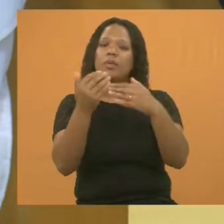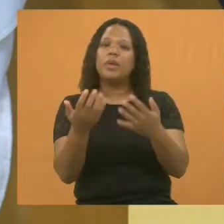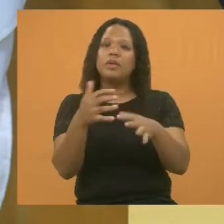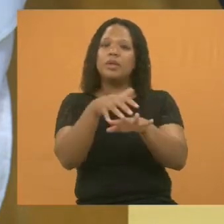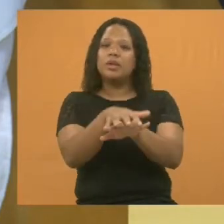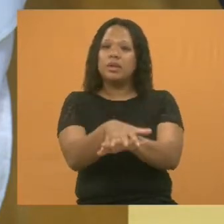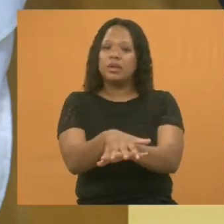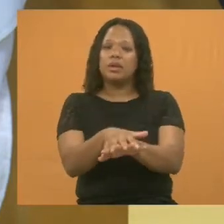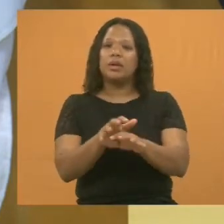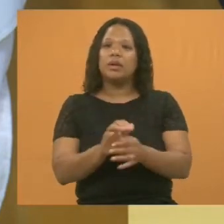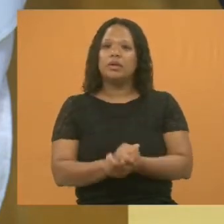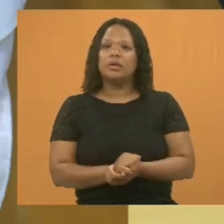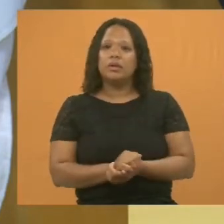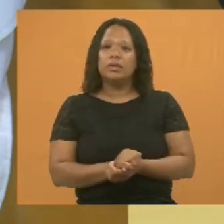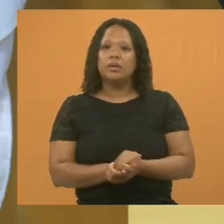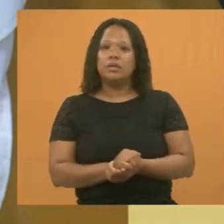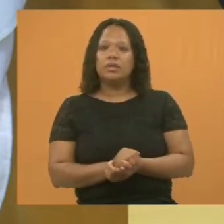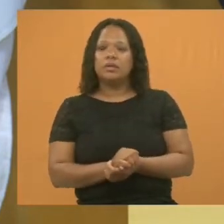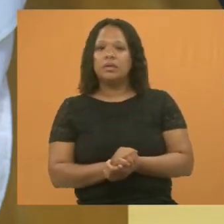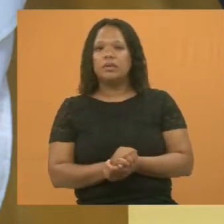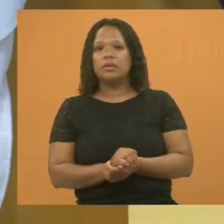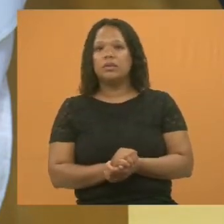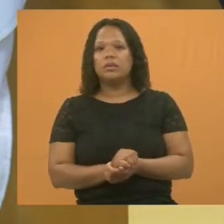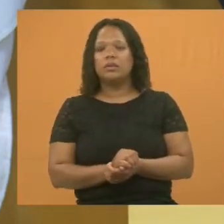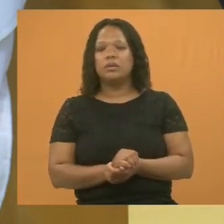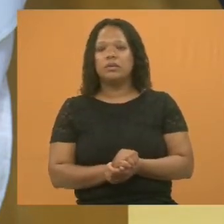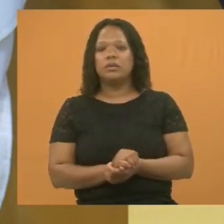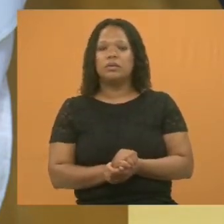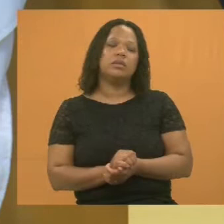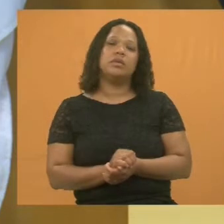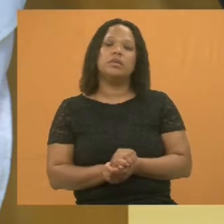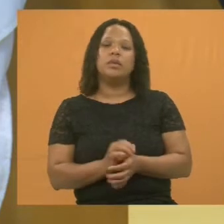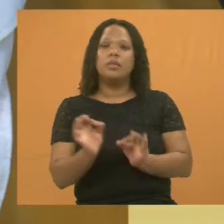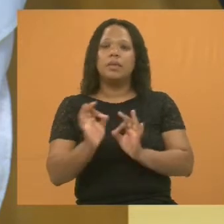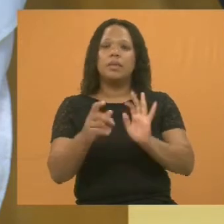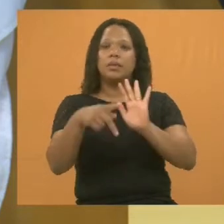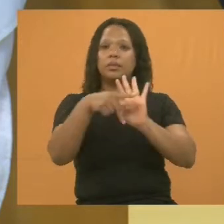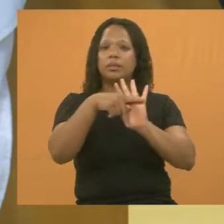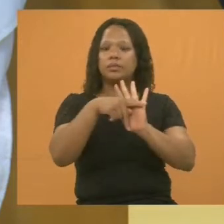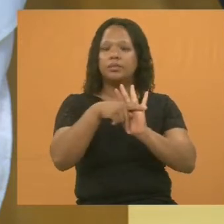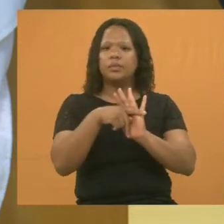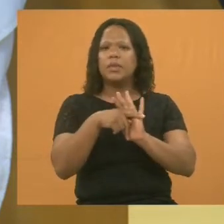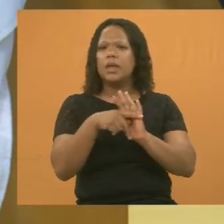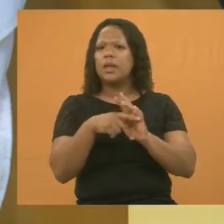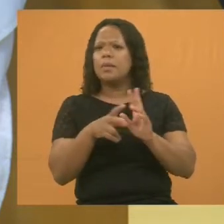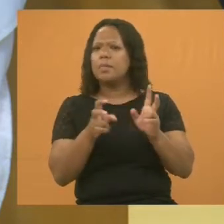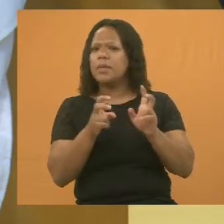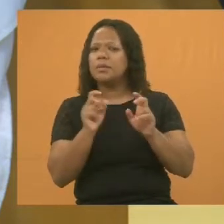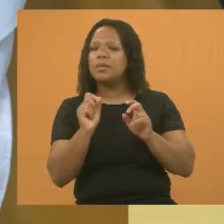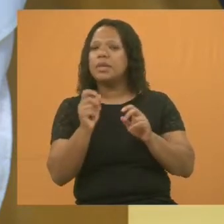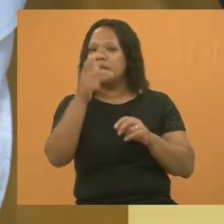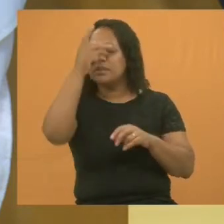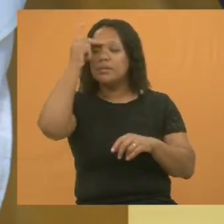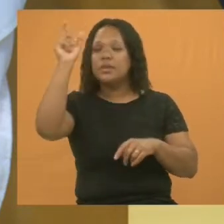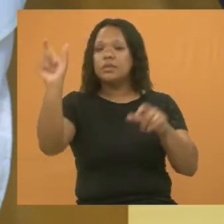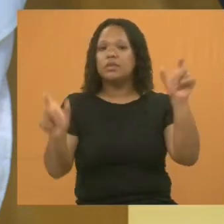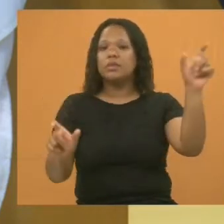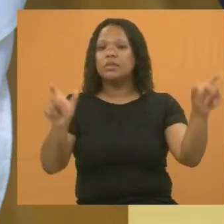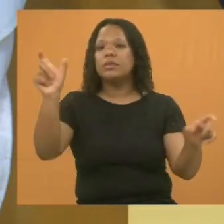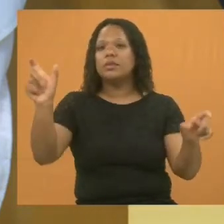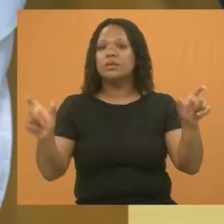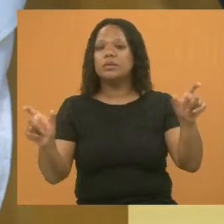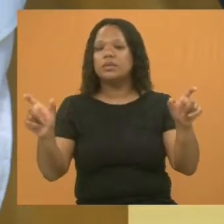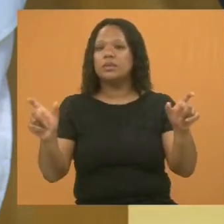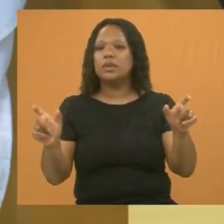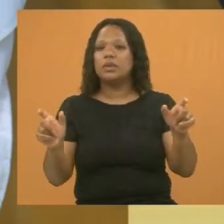para que pudesse servir de padrão para a criação do plano diretor. E descobri que o ser humano é exatamente